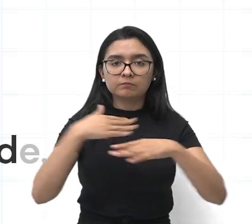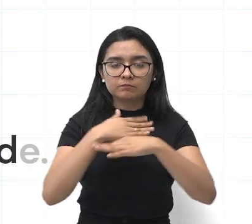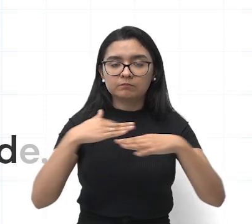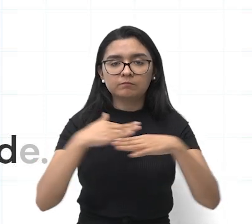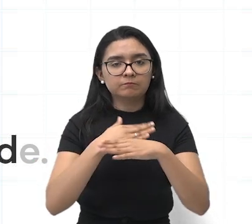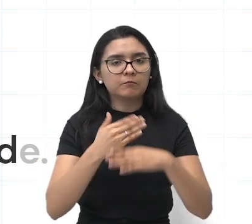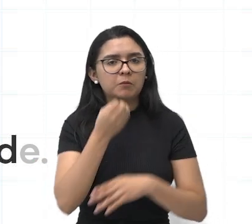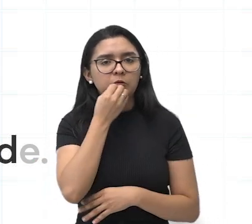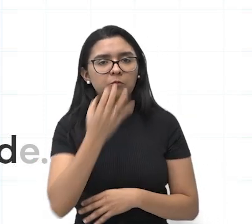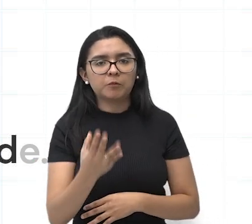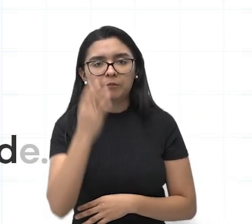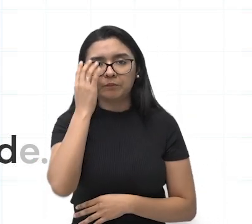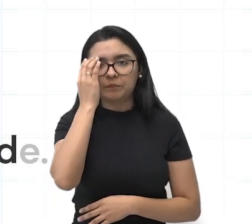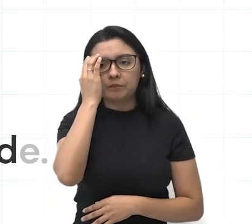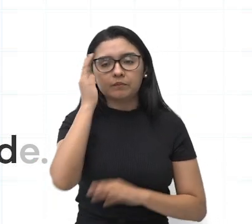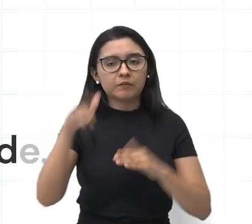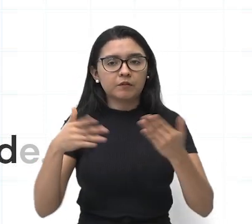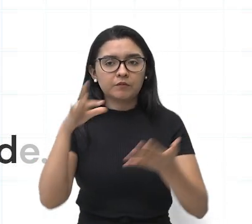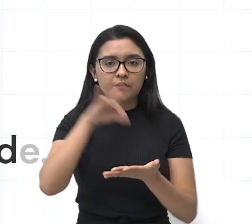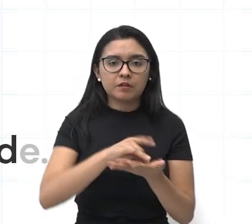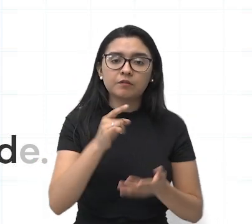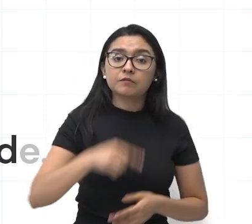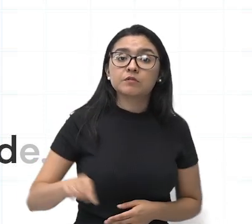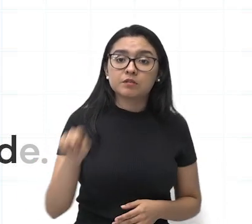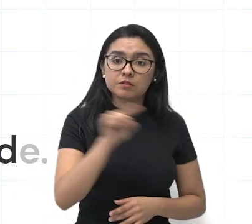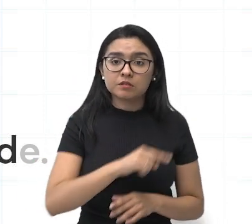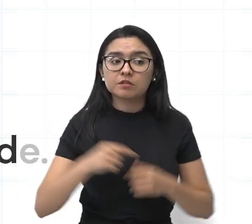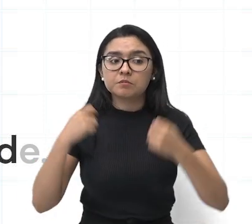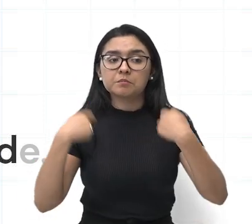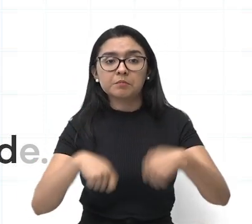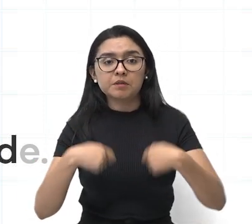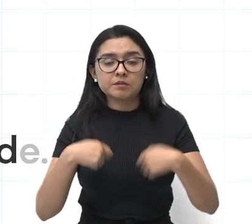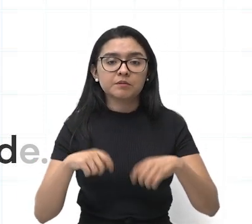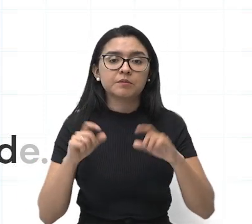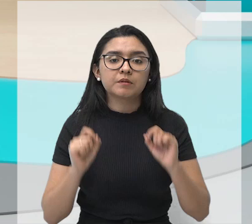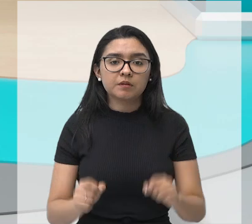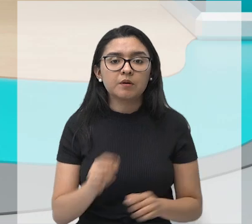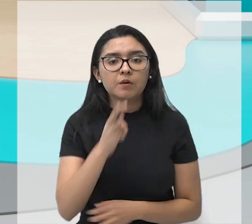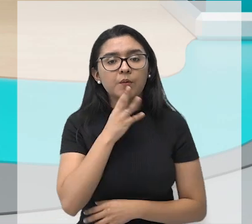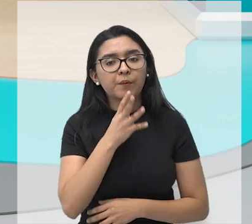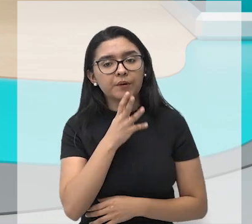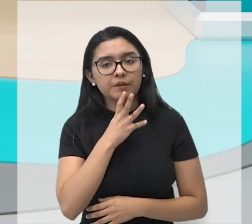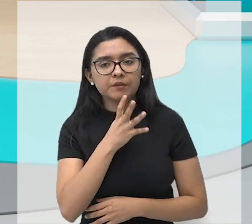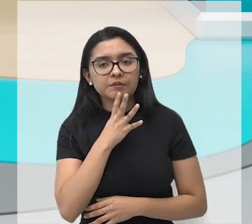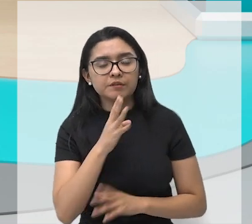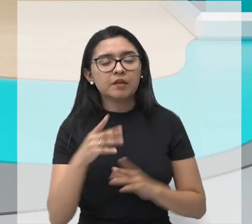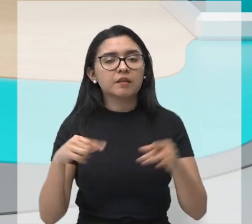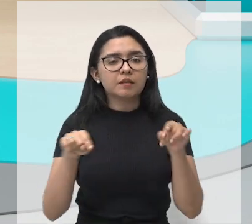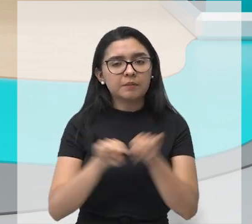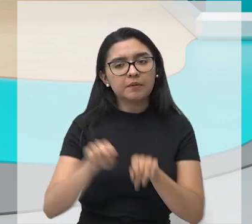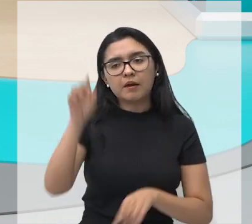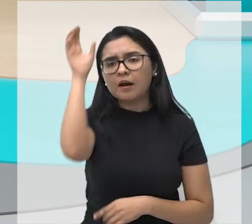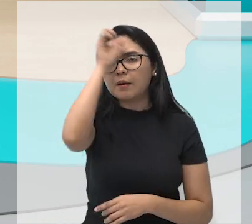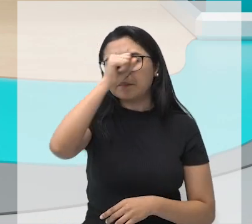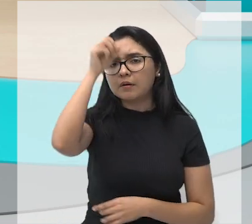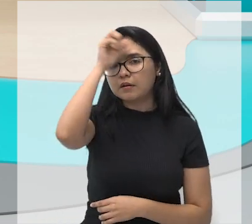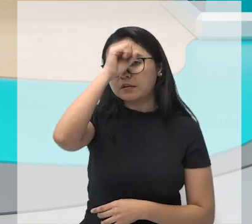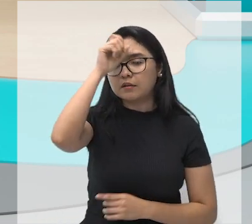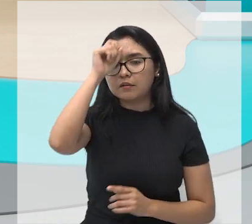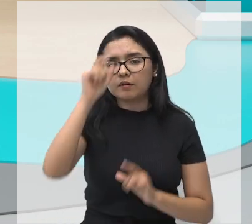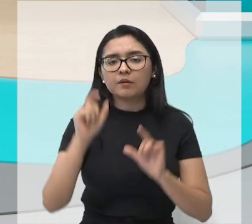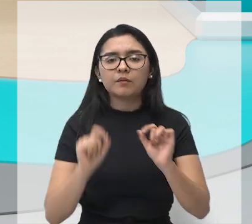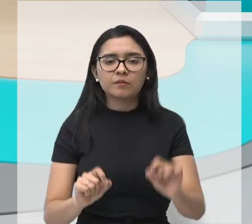sucesso, não é mesmo? Então, vocês realmente precisam, né, conhecer e aprender,